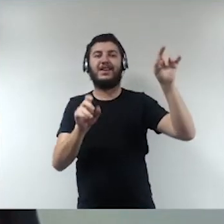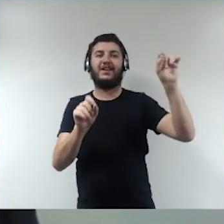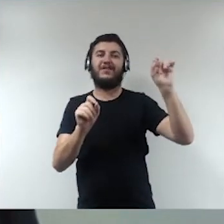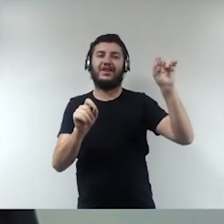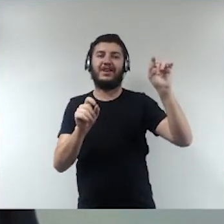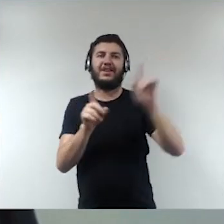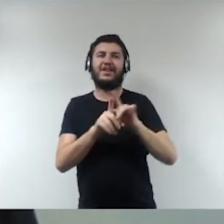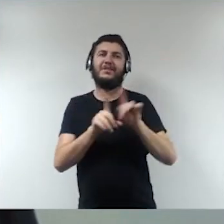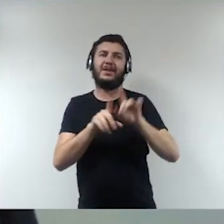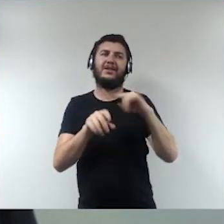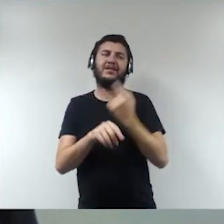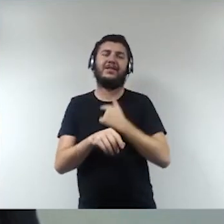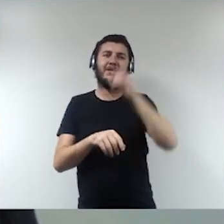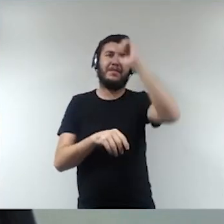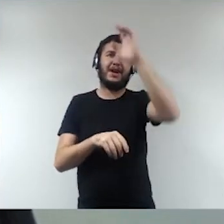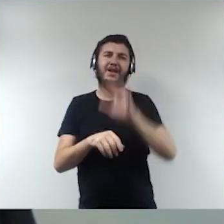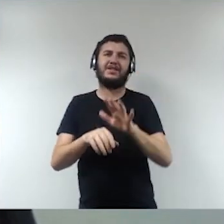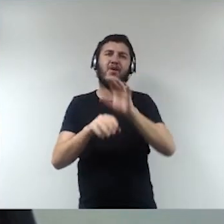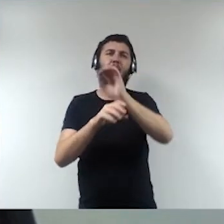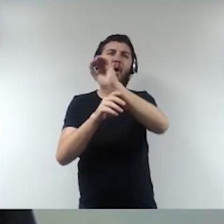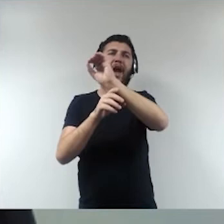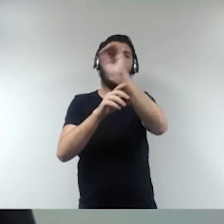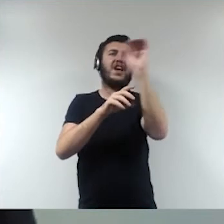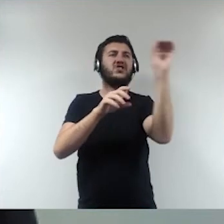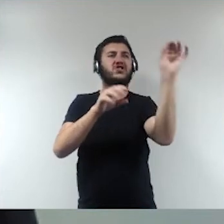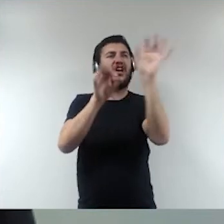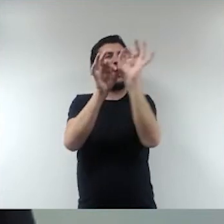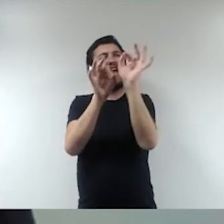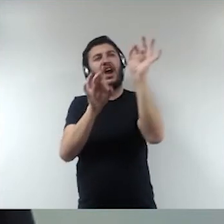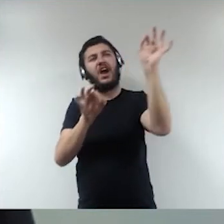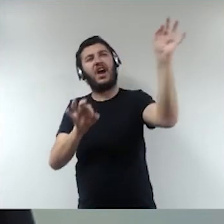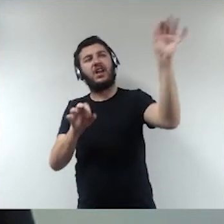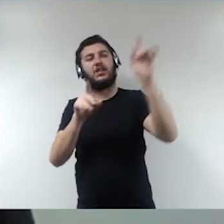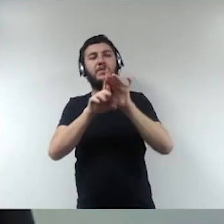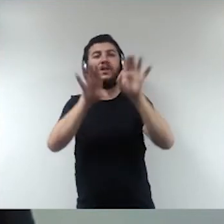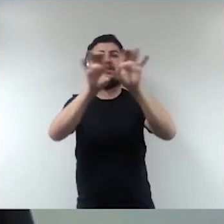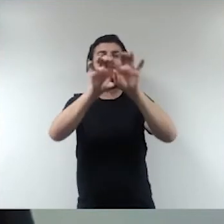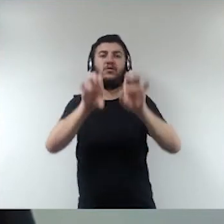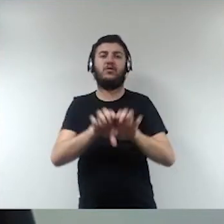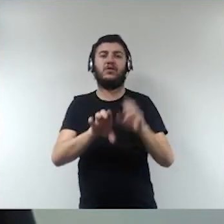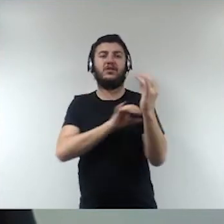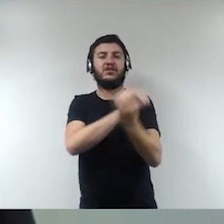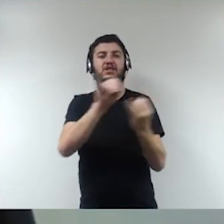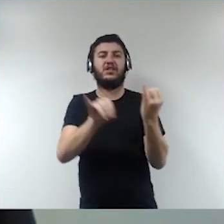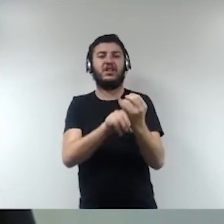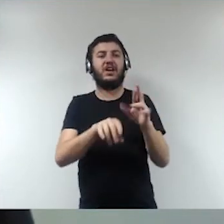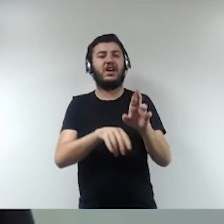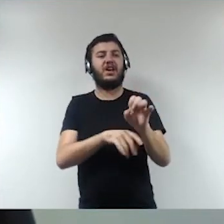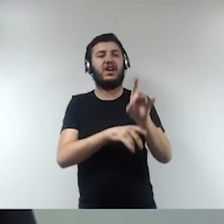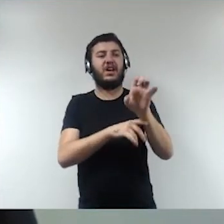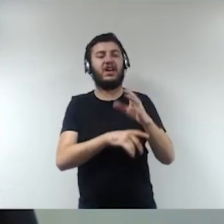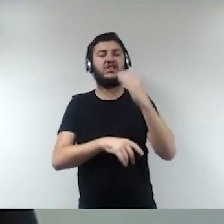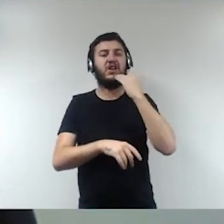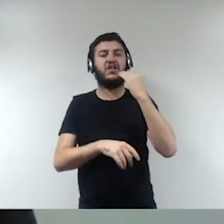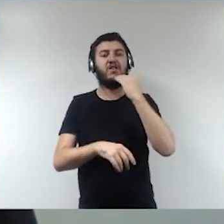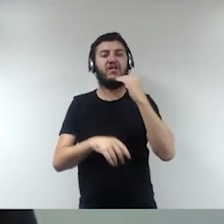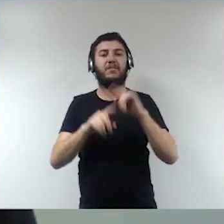extremo oeste do país, com poucos municípios, com infraestrutura de internet, de rede muito deficitária, mas nós temos uma